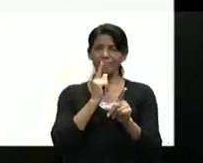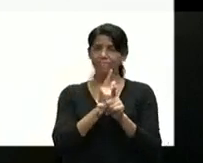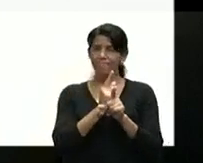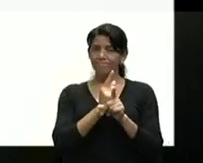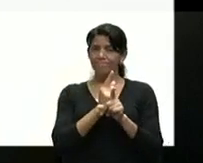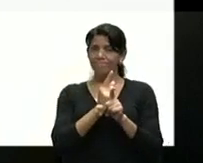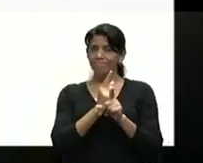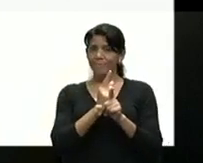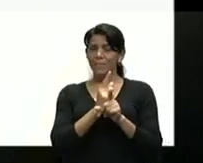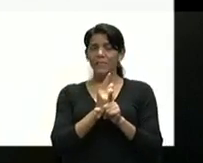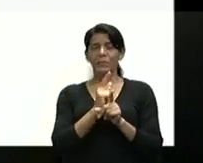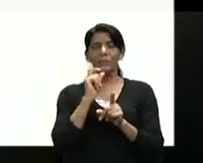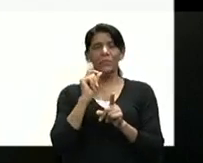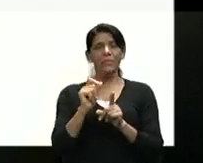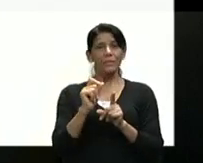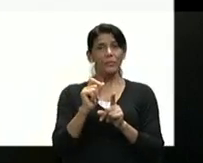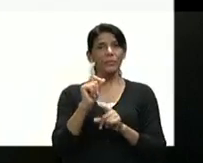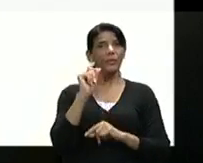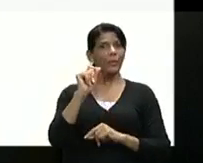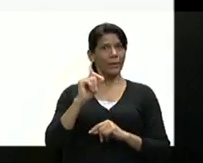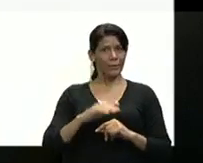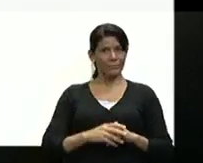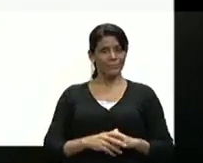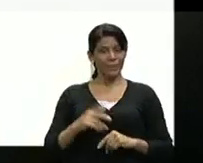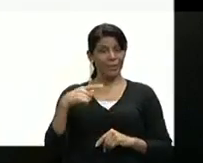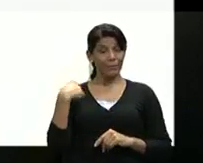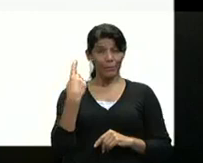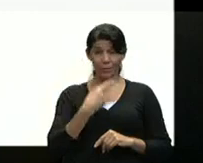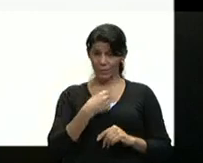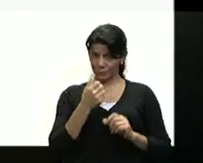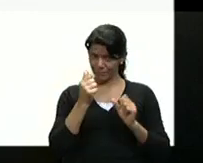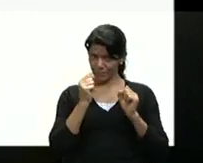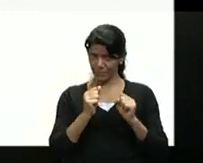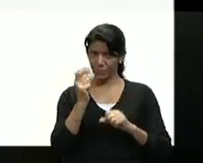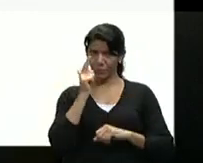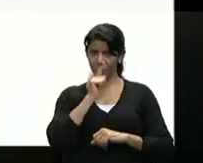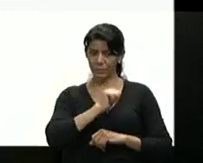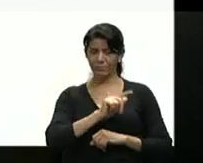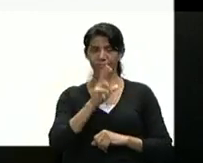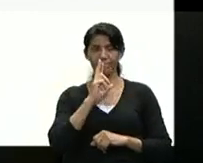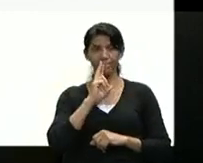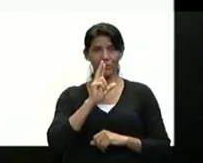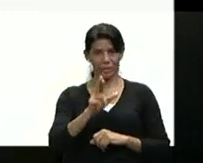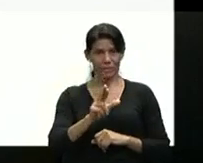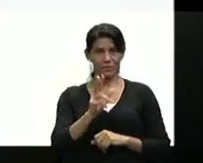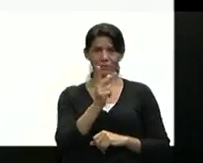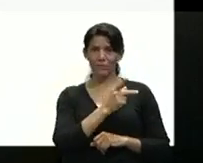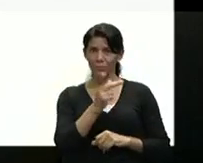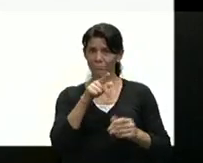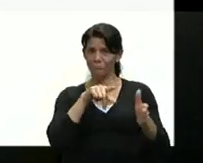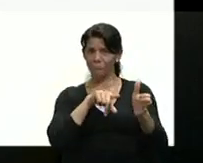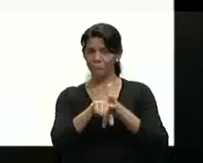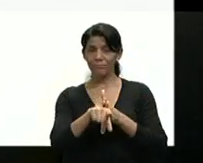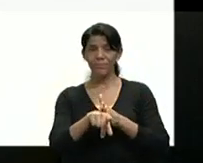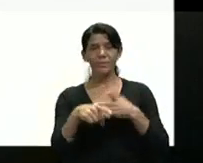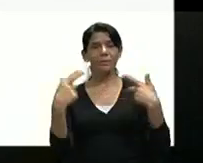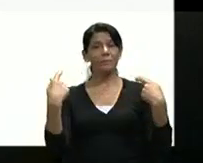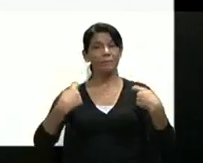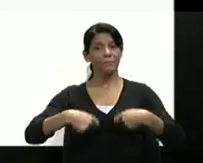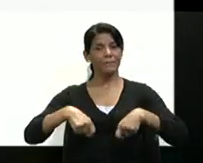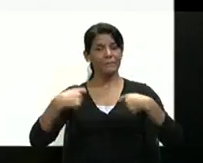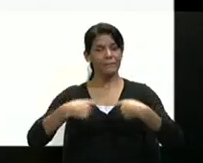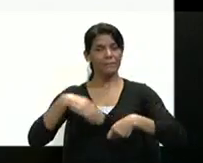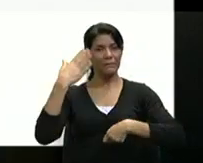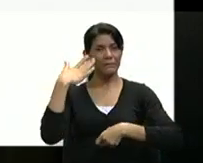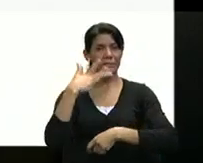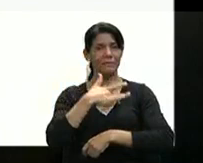podemos trazer para vocês? Que para a gente poder responder essas duas perguntas, nós precisamos entender